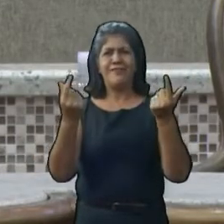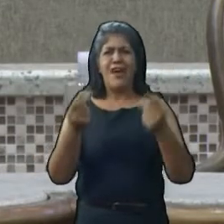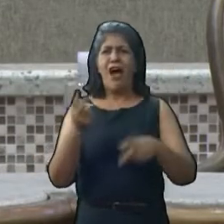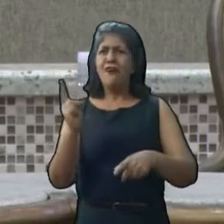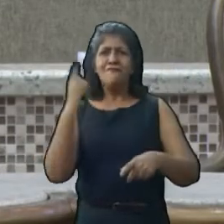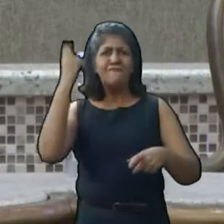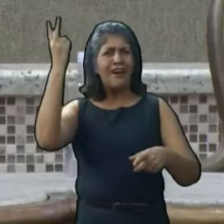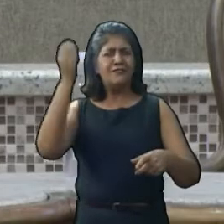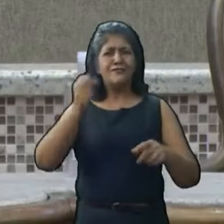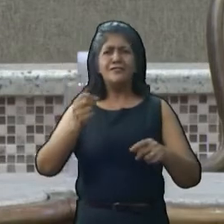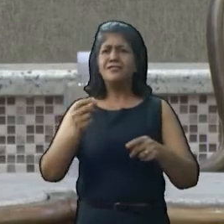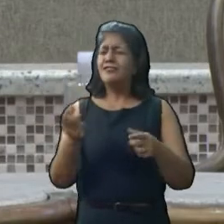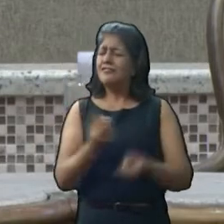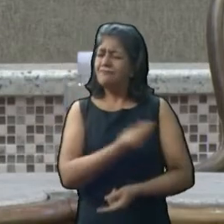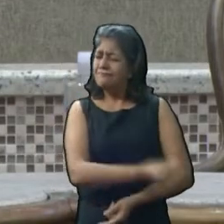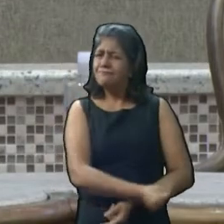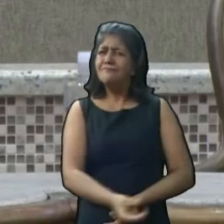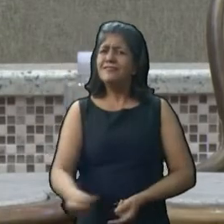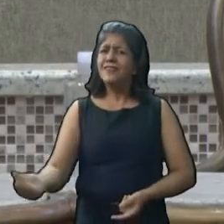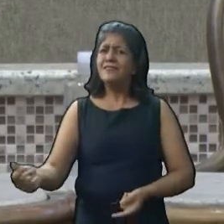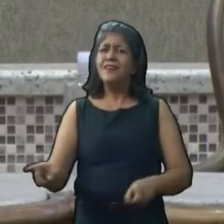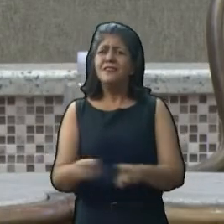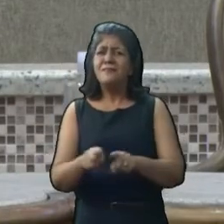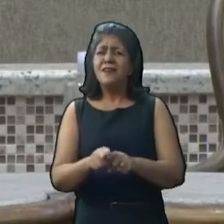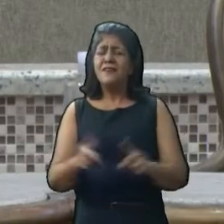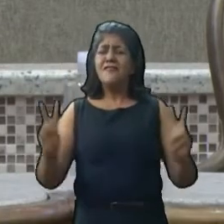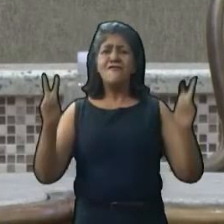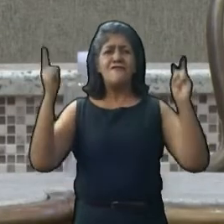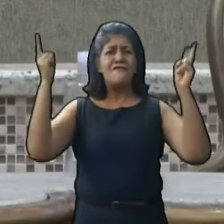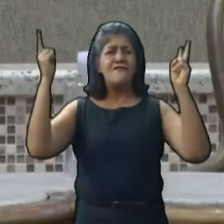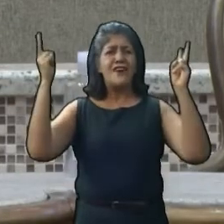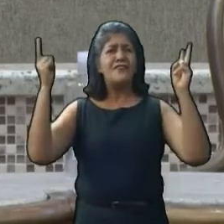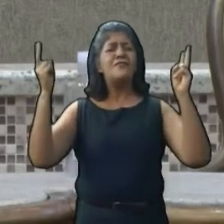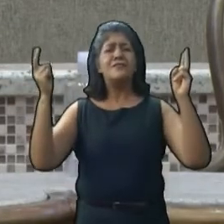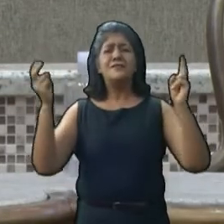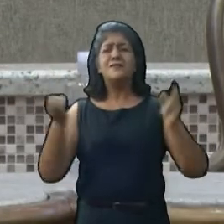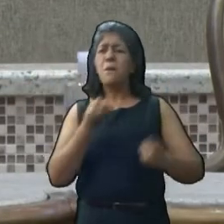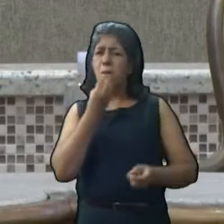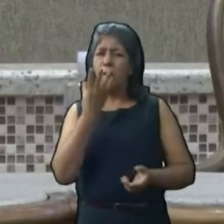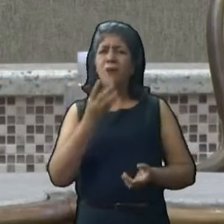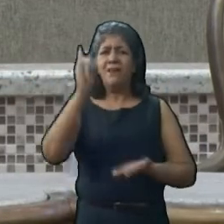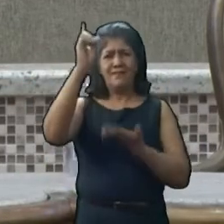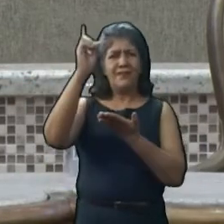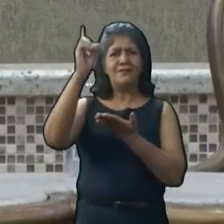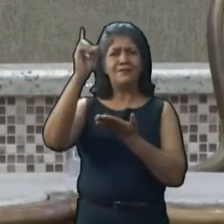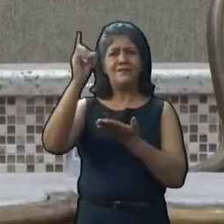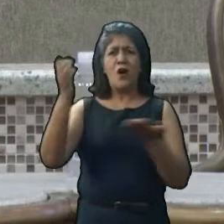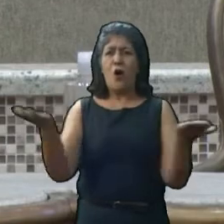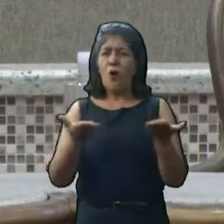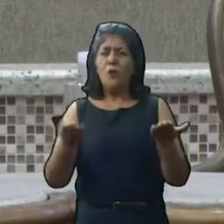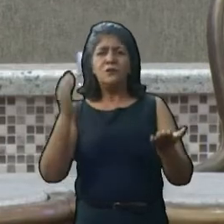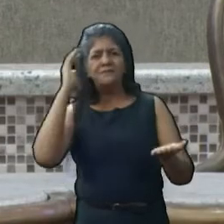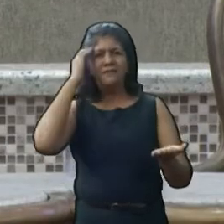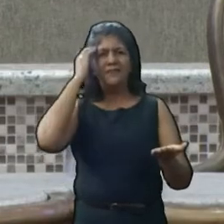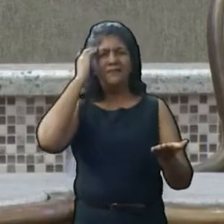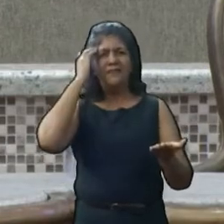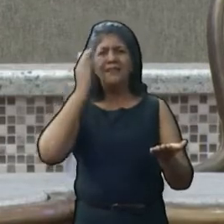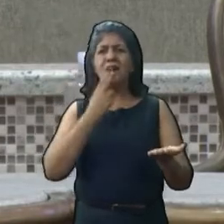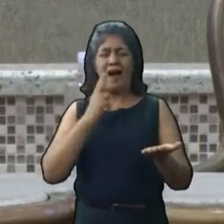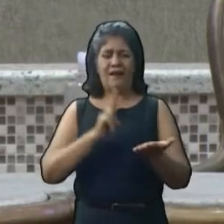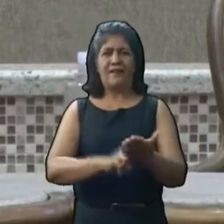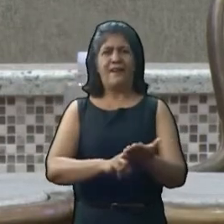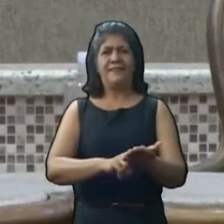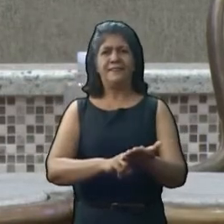valores eternos de valores perenes exatamente esse é o desafio desta carta talvez